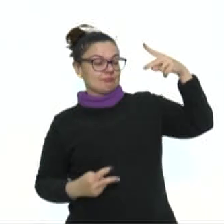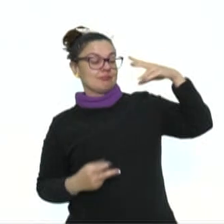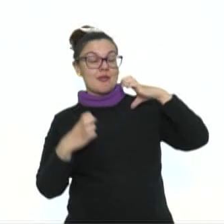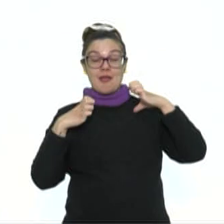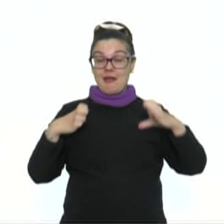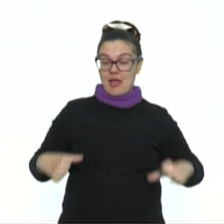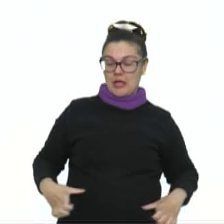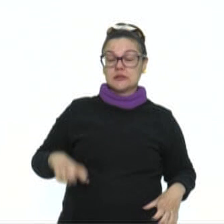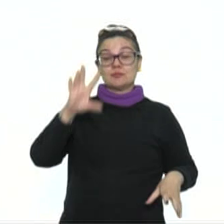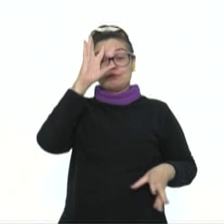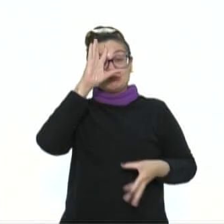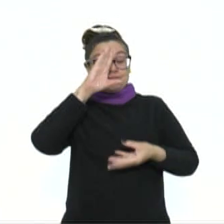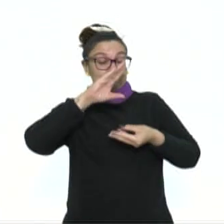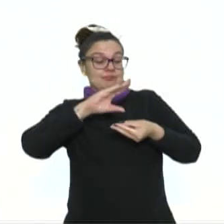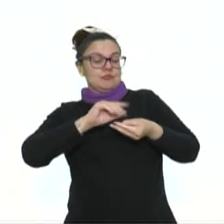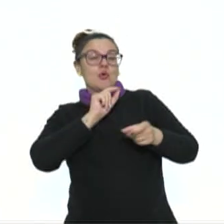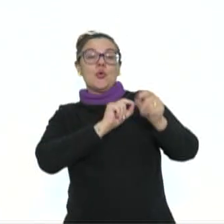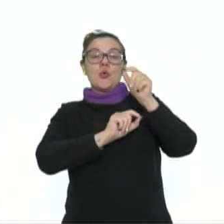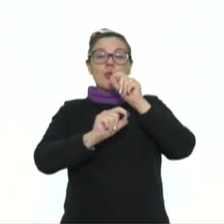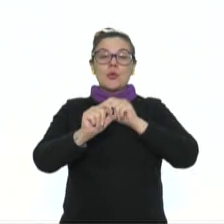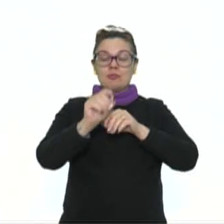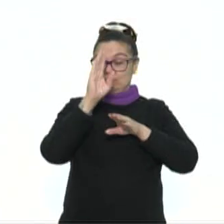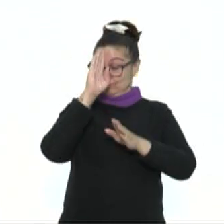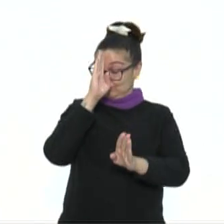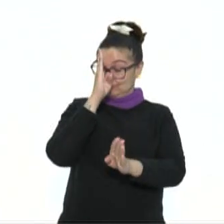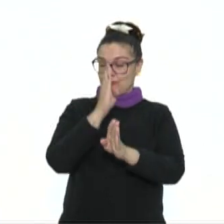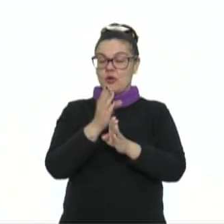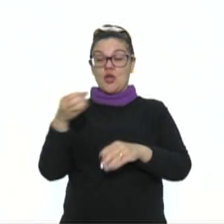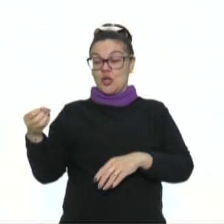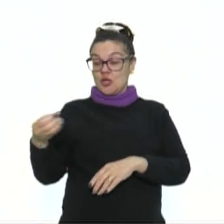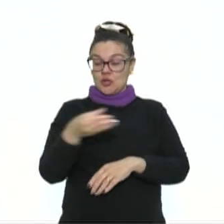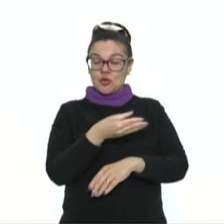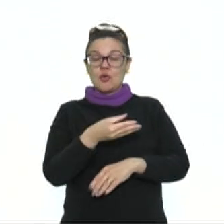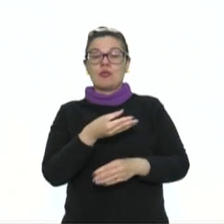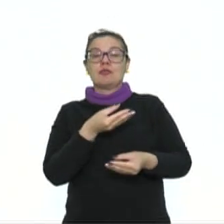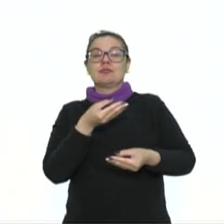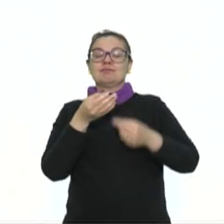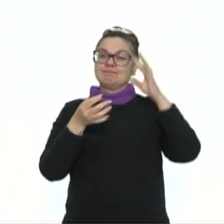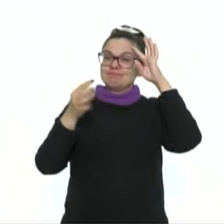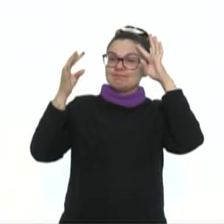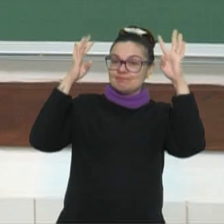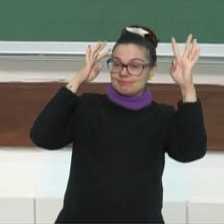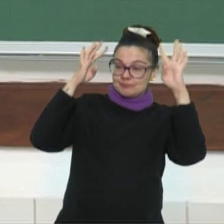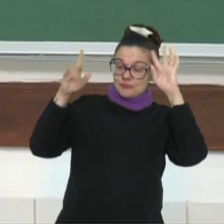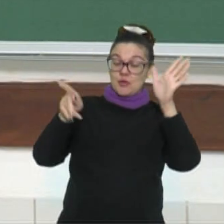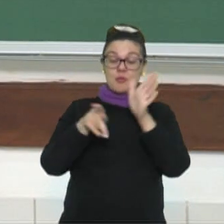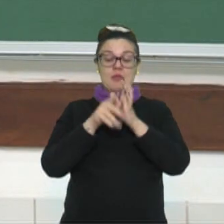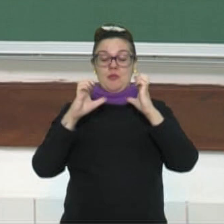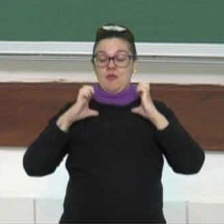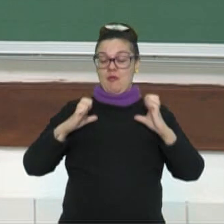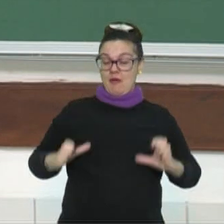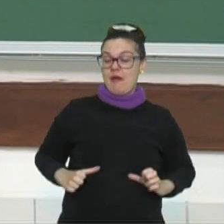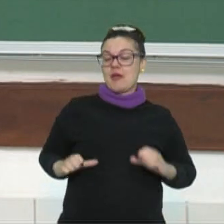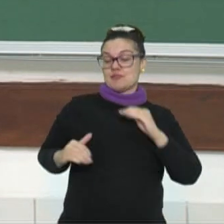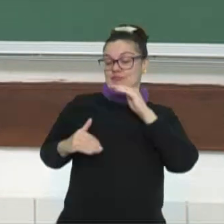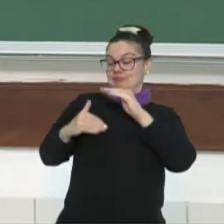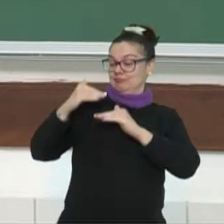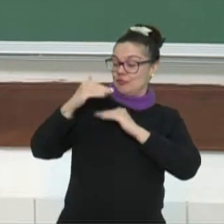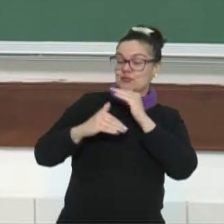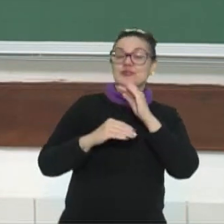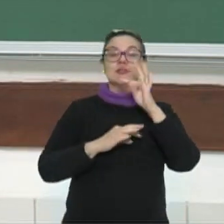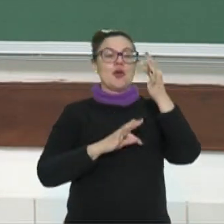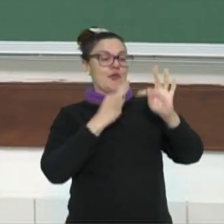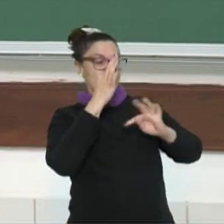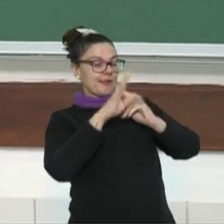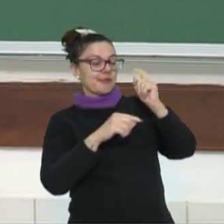da dificuldade de determinar novas formas de se pensar a ética a partir da evolução da tecnologia,